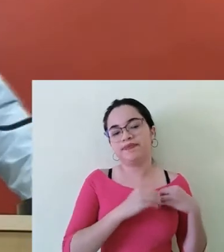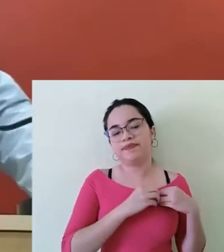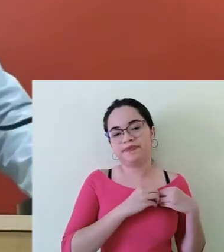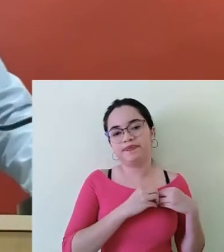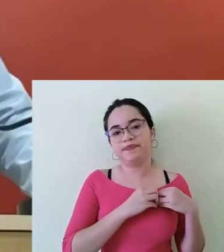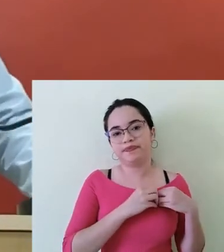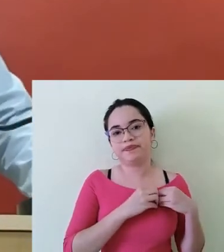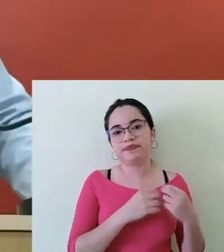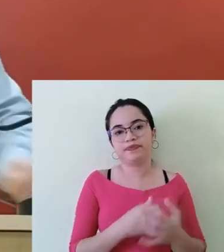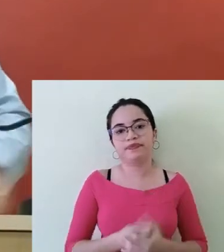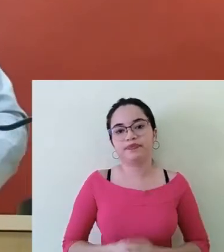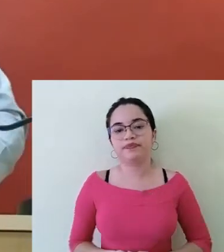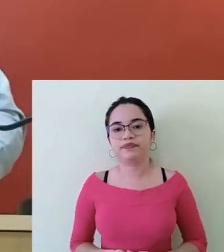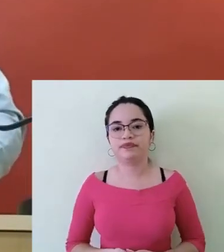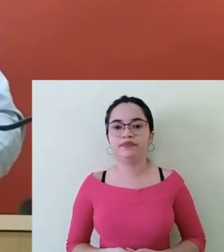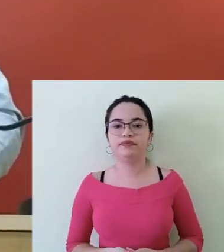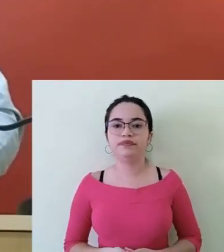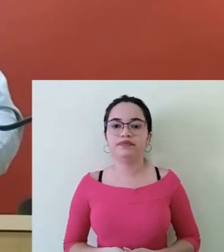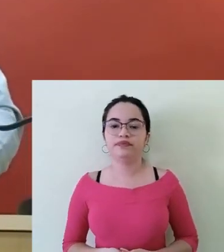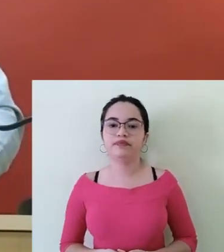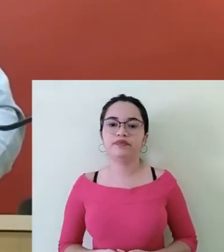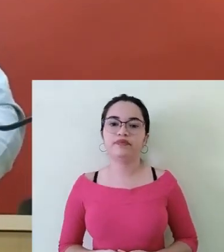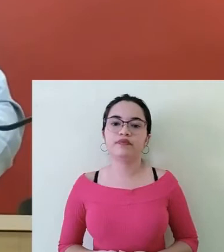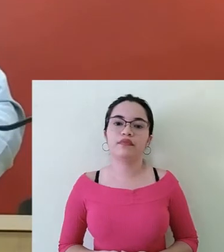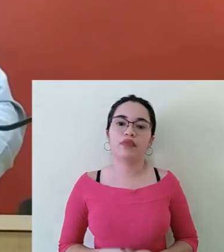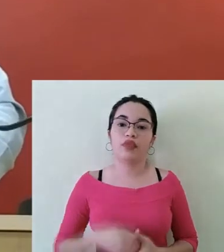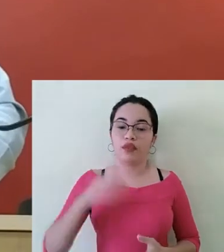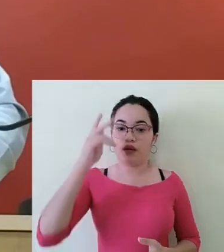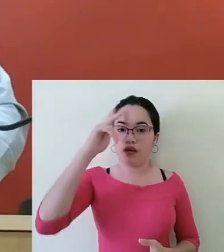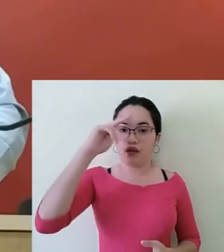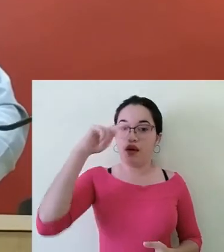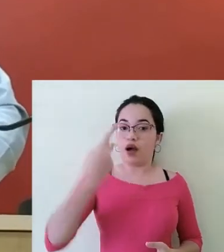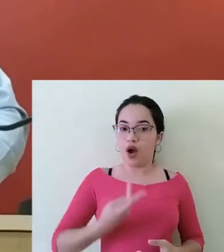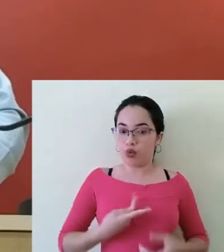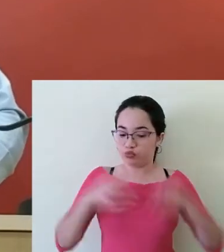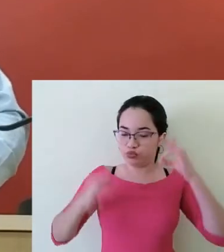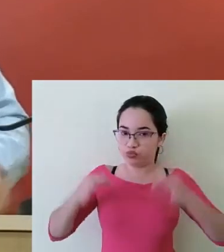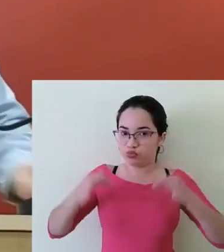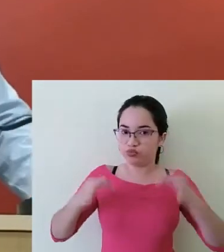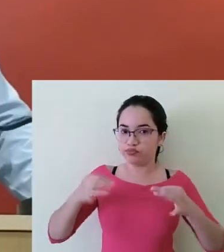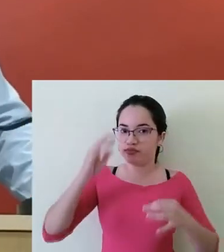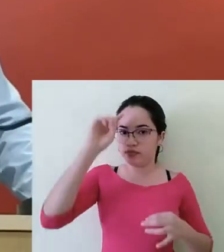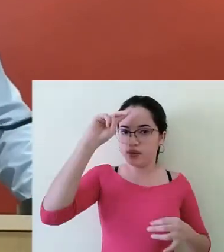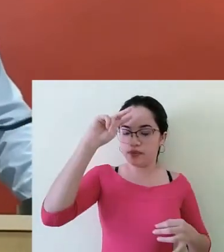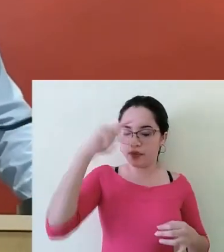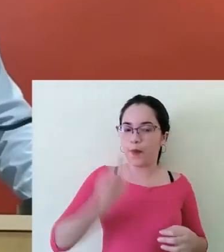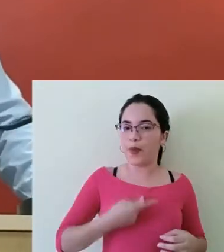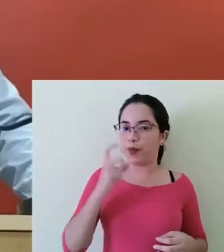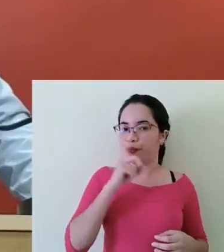está contaminado pelo pecado. A autojustificação ou